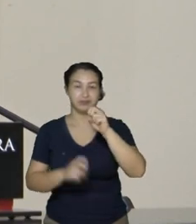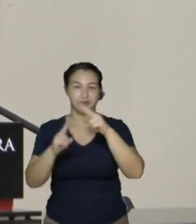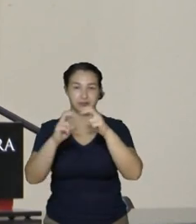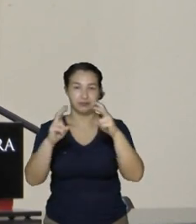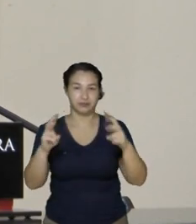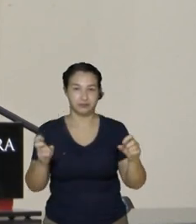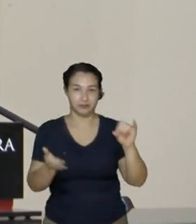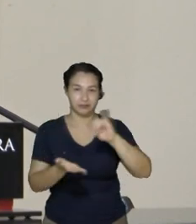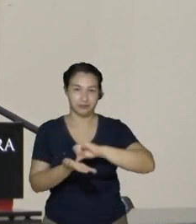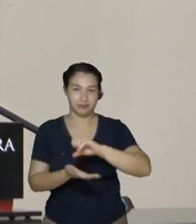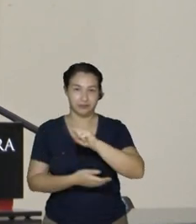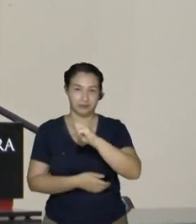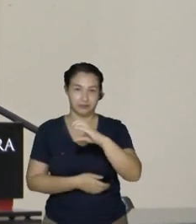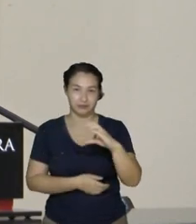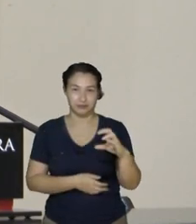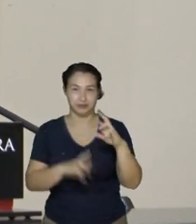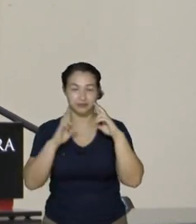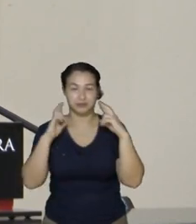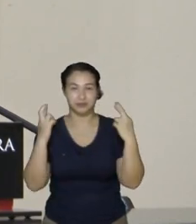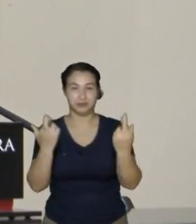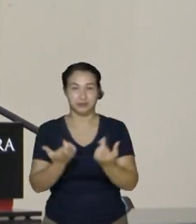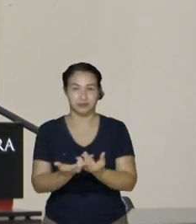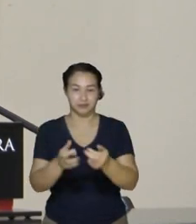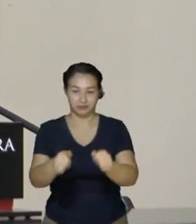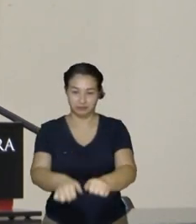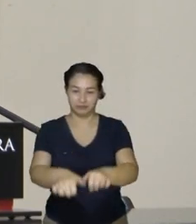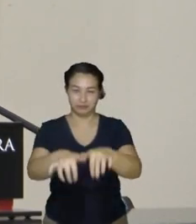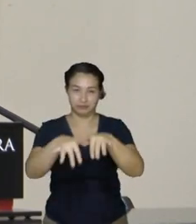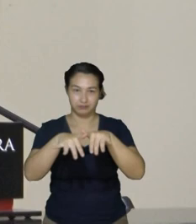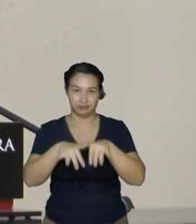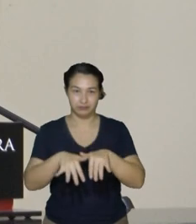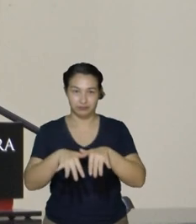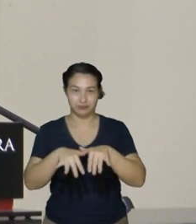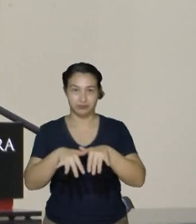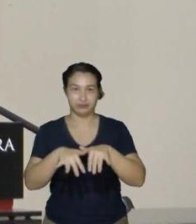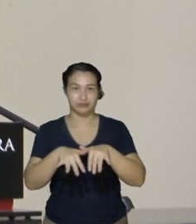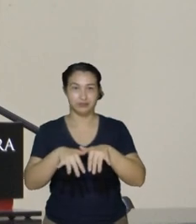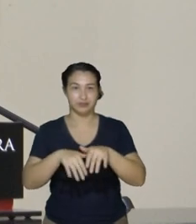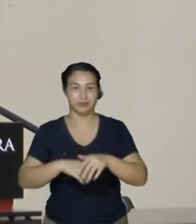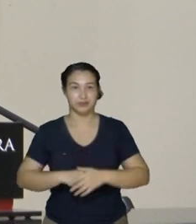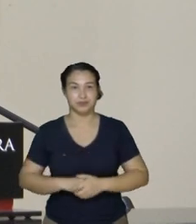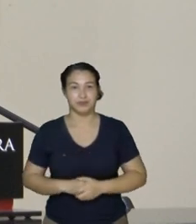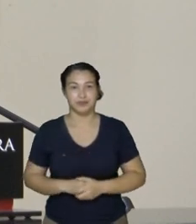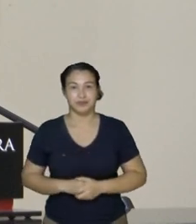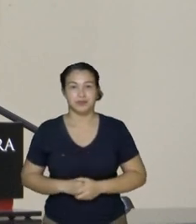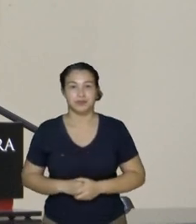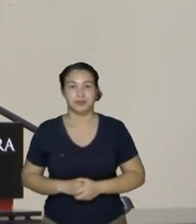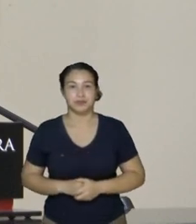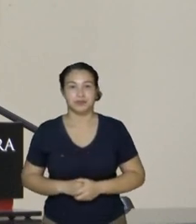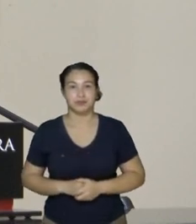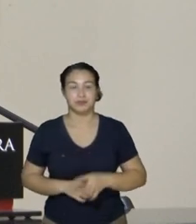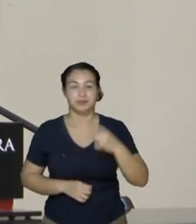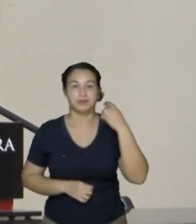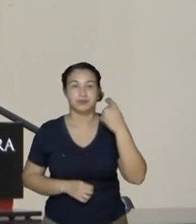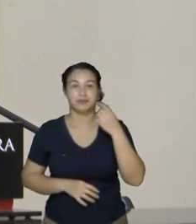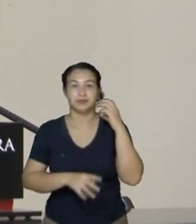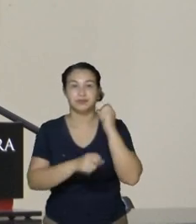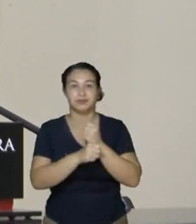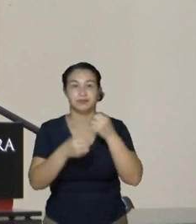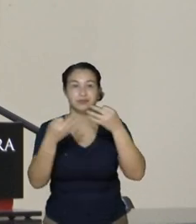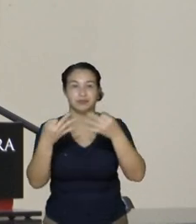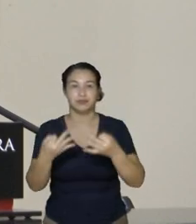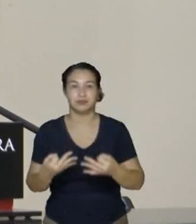de Santa Catarina, reuniu-se a Assembleia Legislativa em sessão ordinária. Havendo um quórum